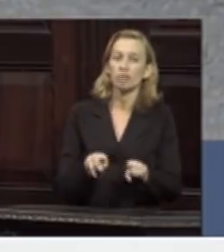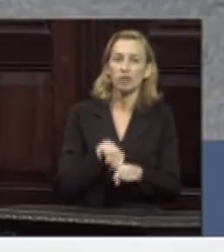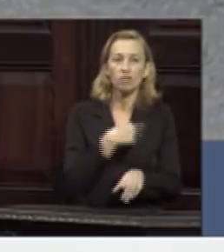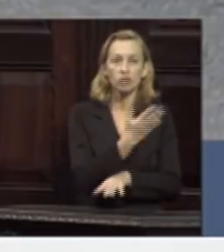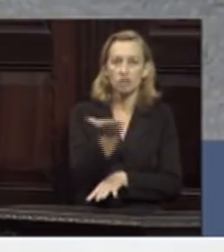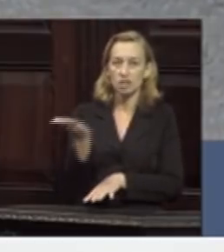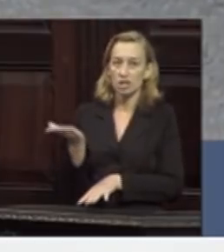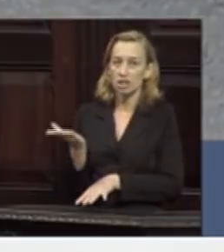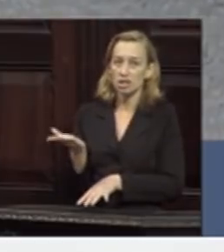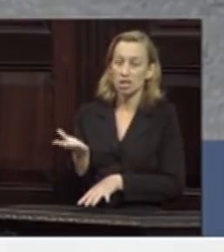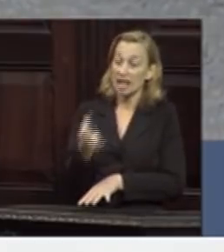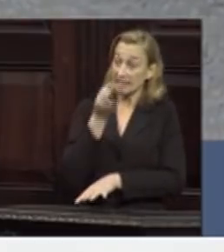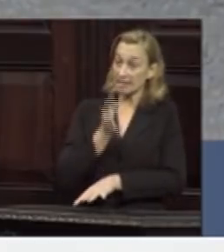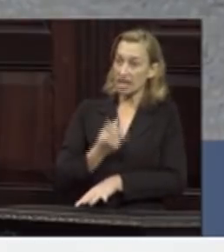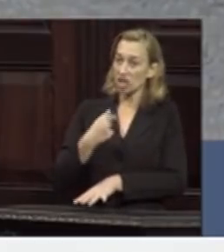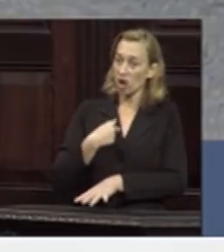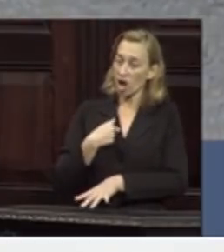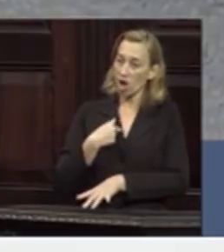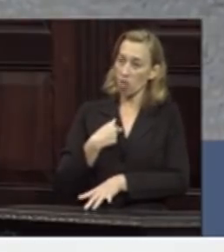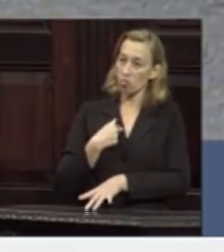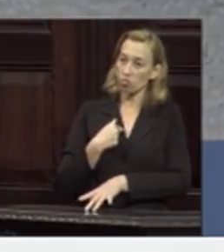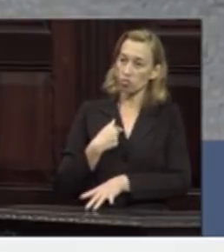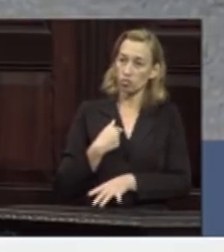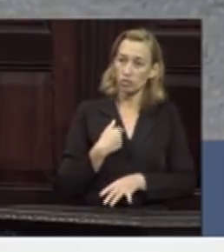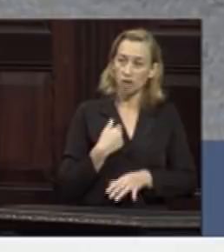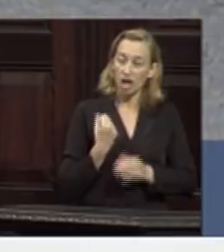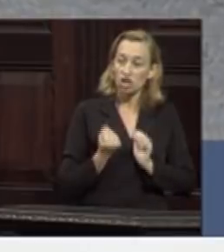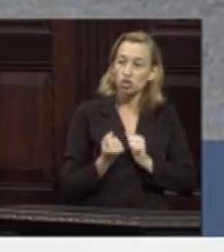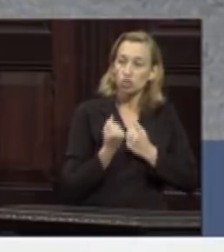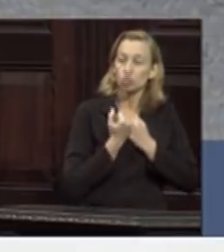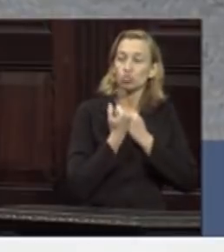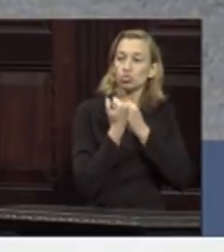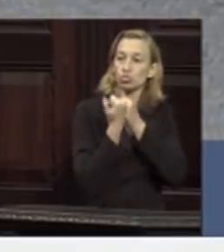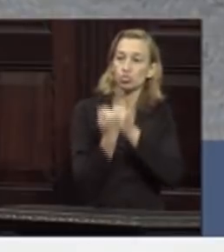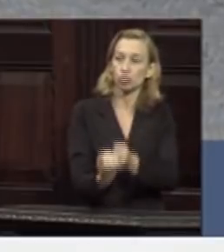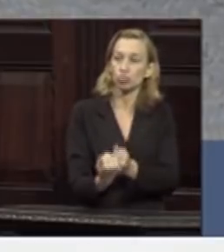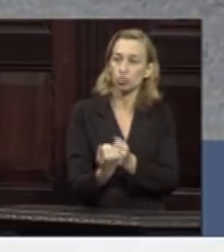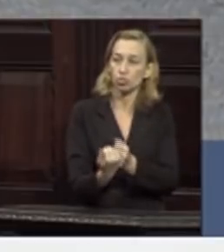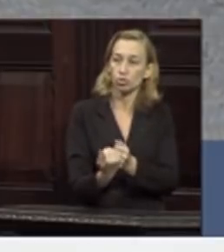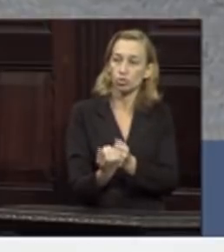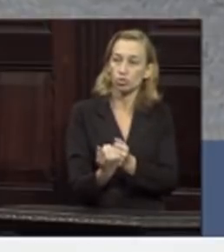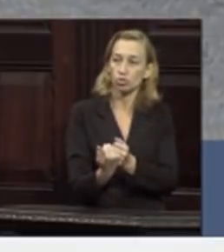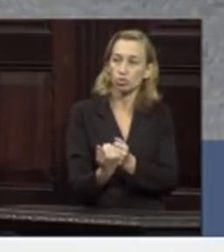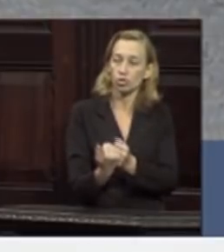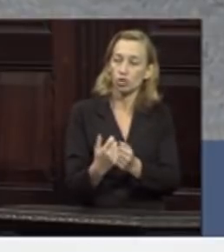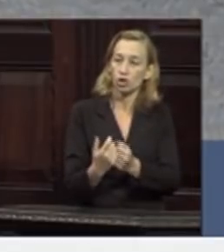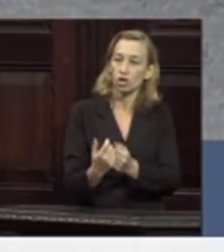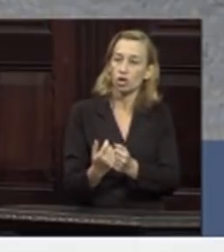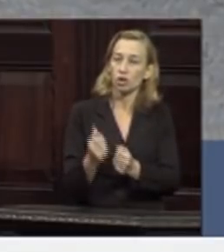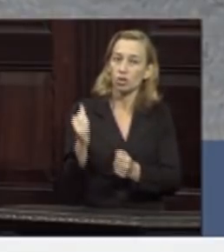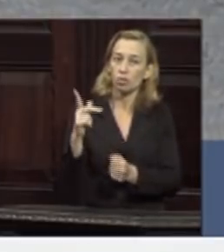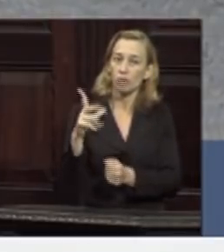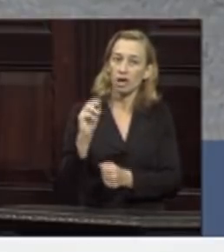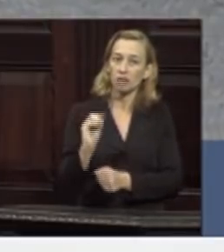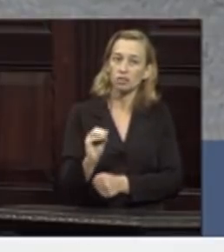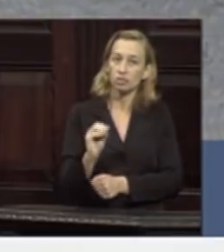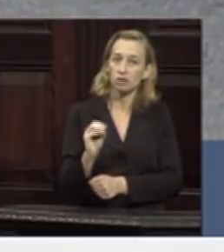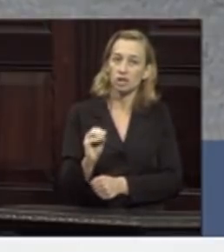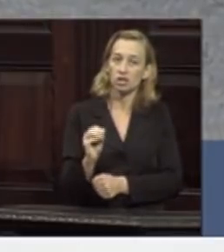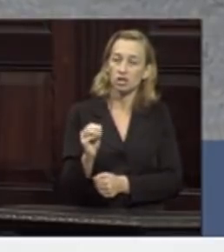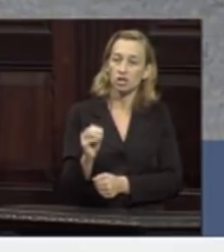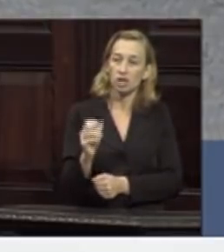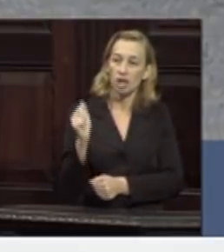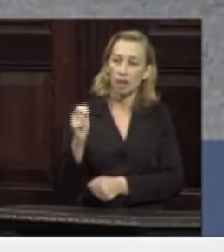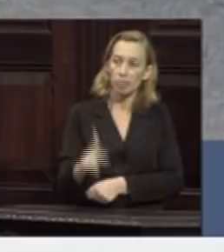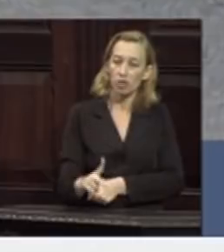ser defensor aqui para que a gente não faça emendas e o plano seja aprovado imediatamente. Tá bom? Eu